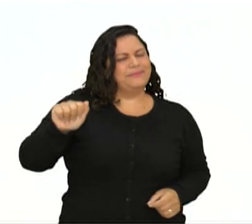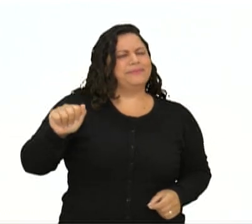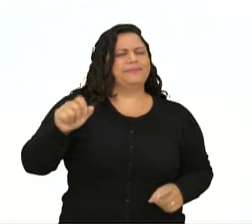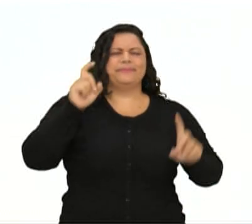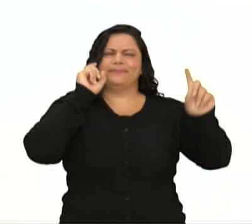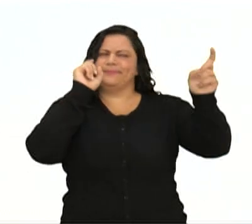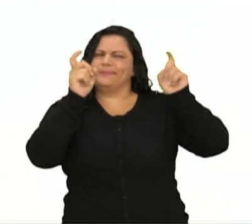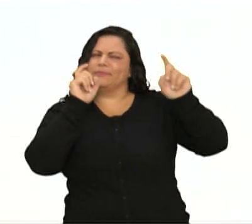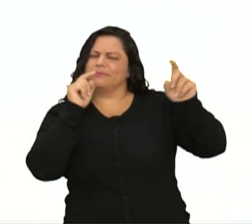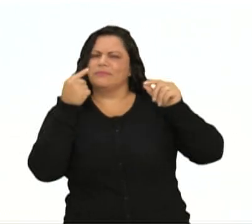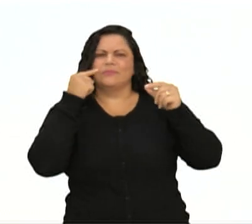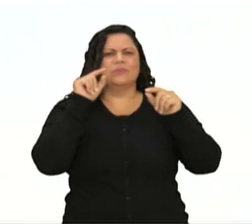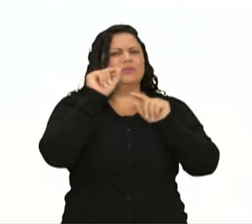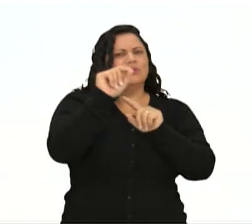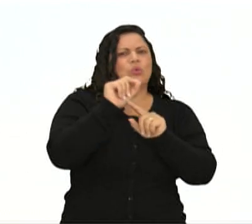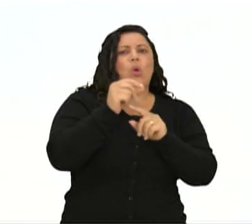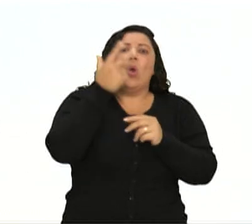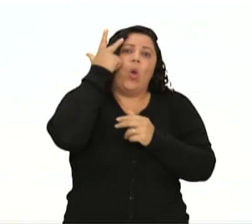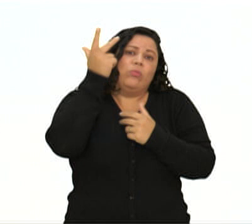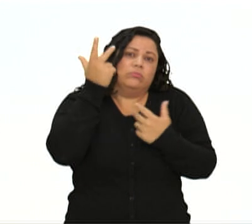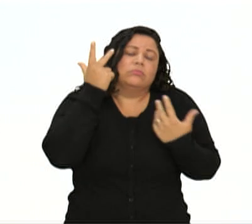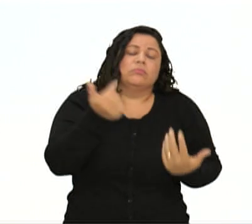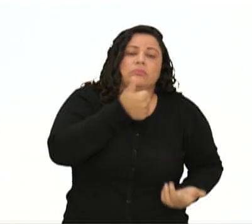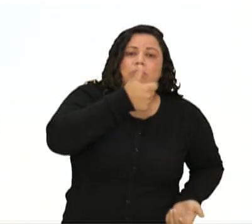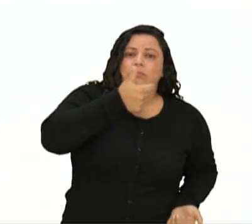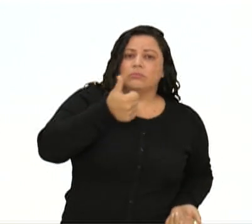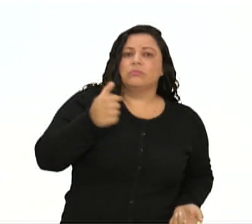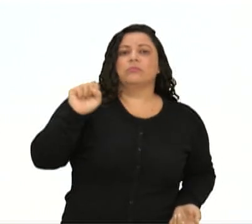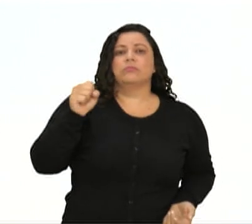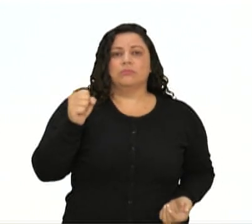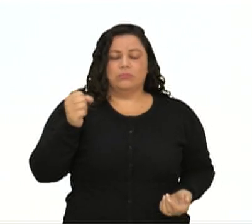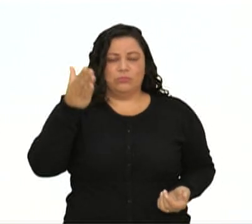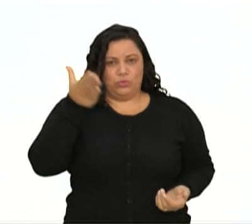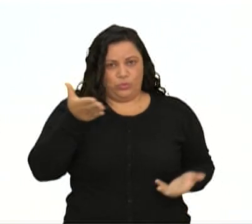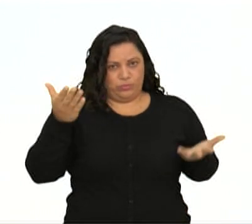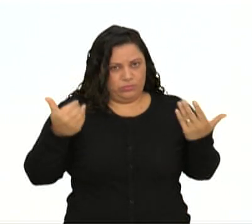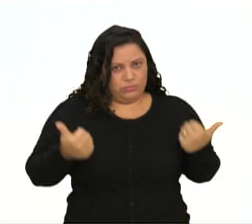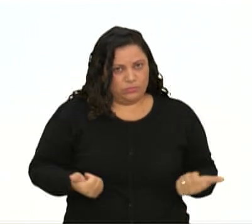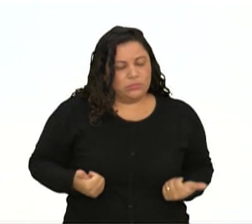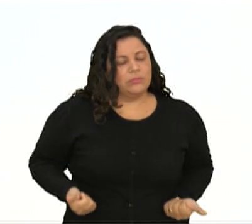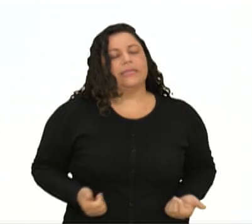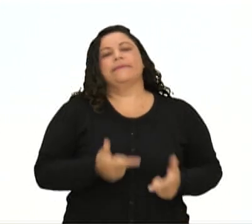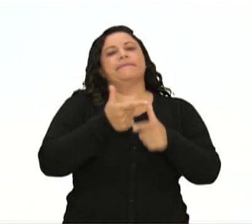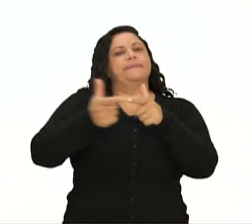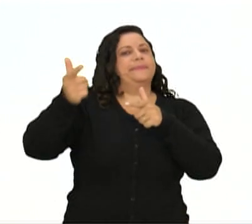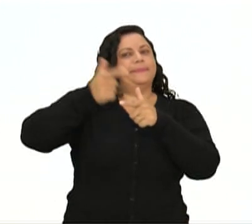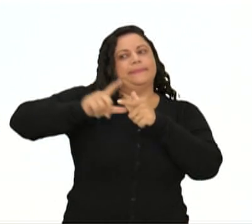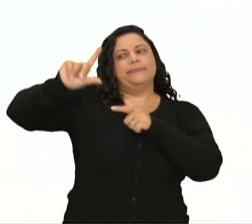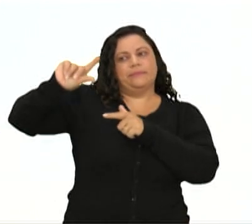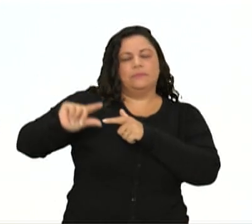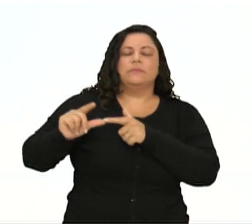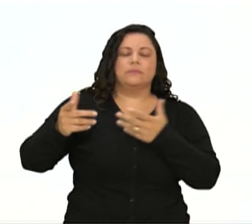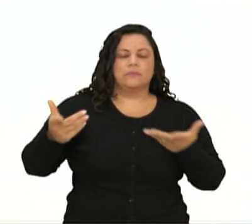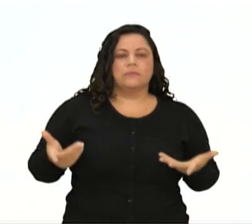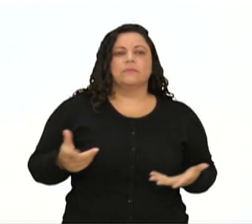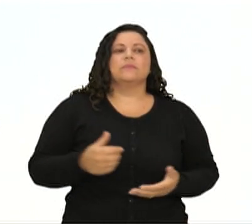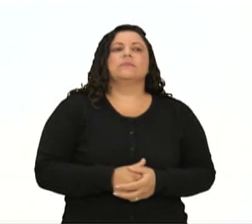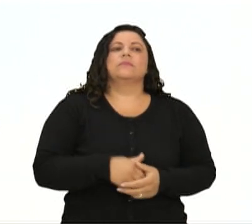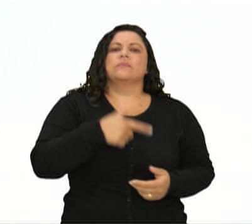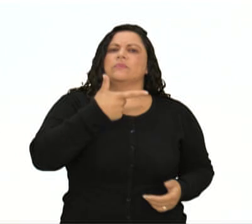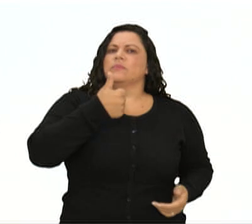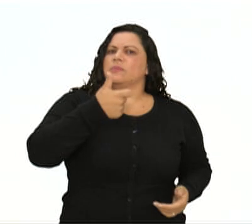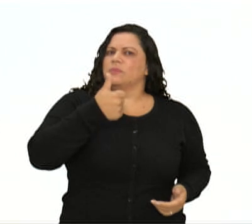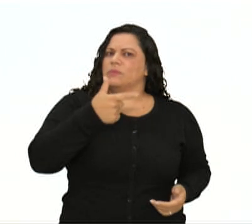Então, normal aí, 12 por 8, um pouquinho menos, não vai ter problema. Entre, né, ali o 12